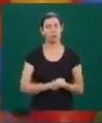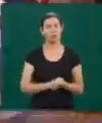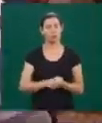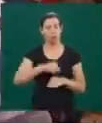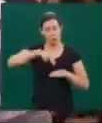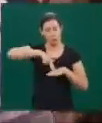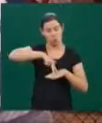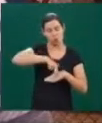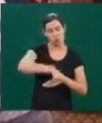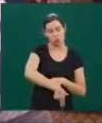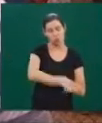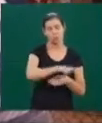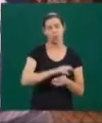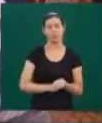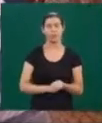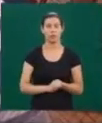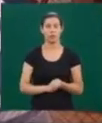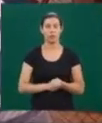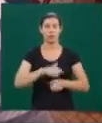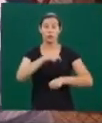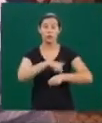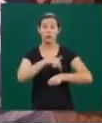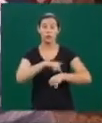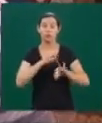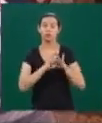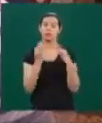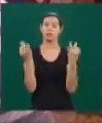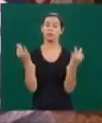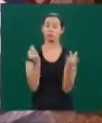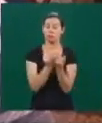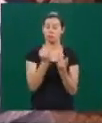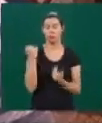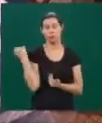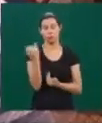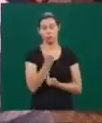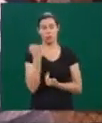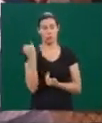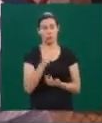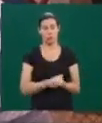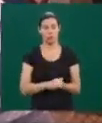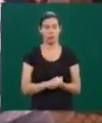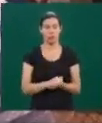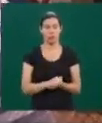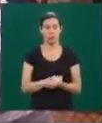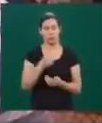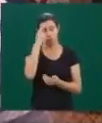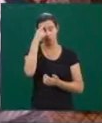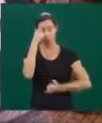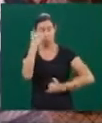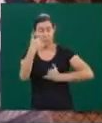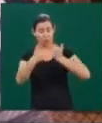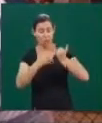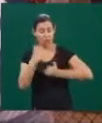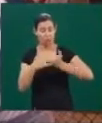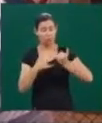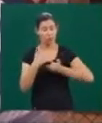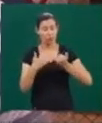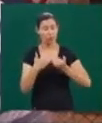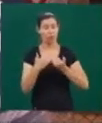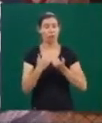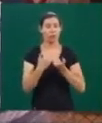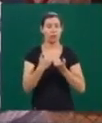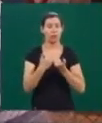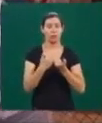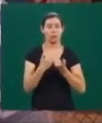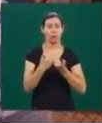Escorrega. Momento família, né? Muito importante. Então, além de um brinquedo, além de sair para comprar